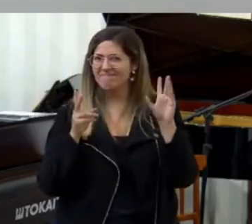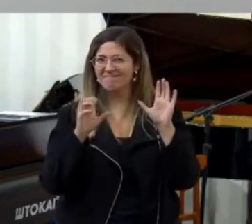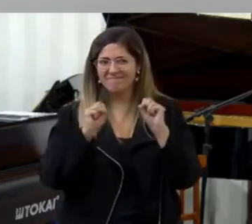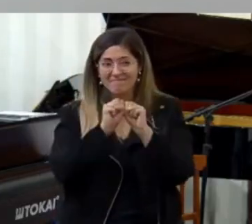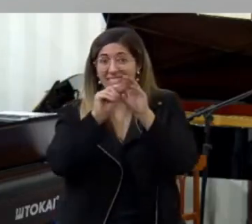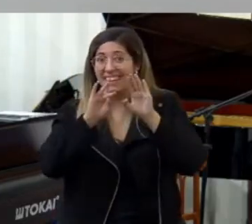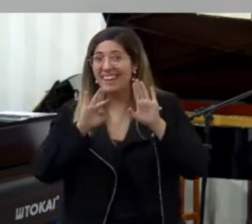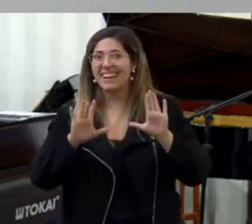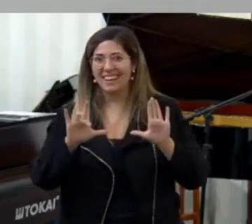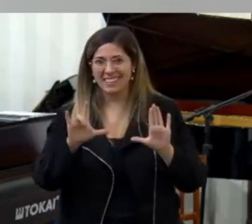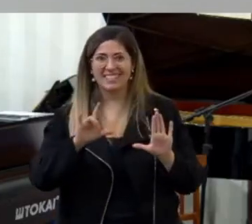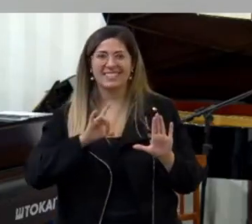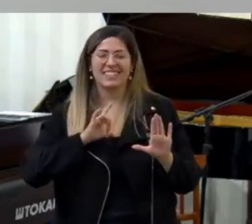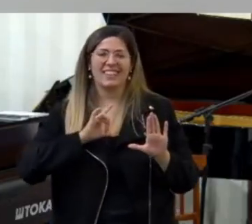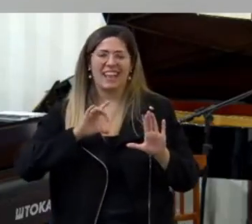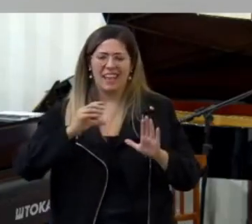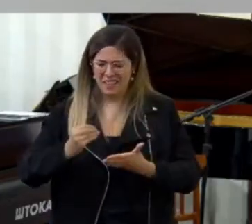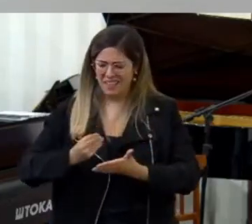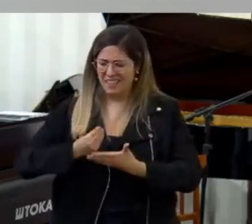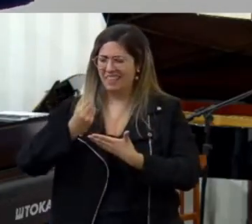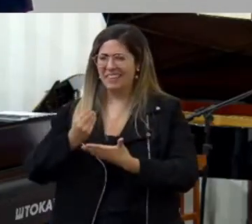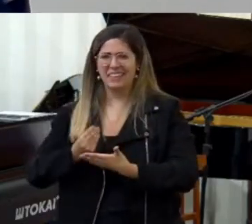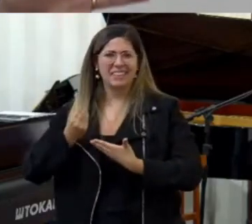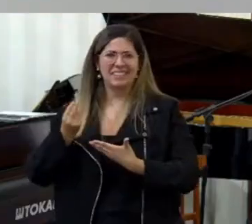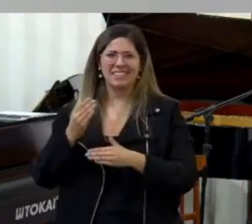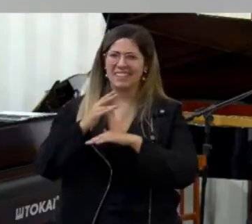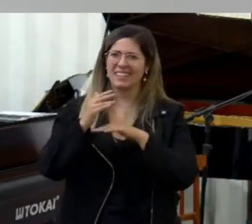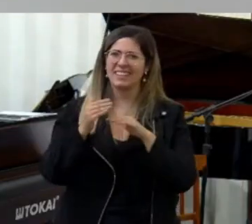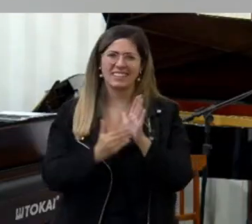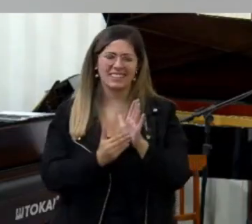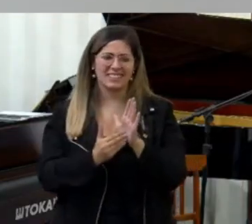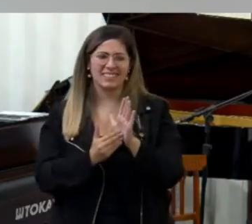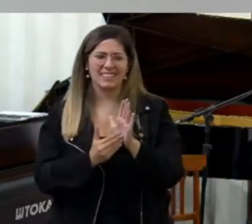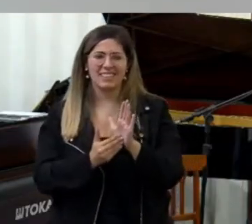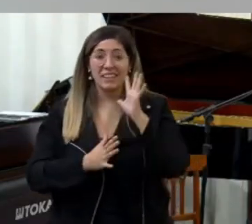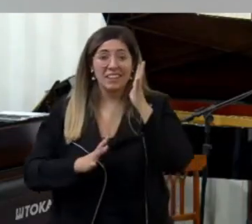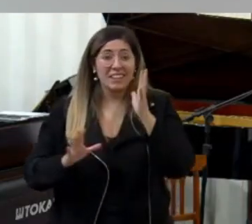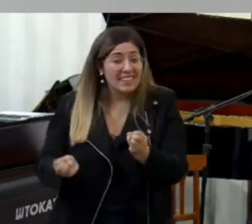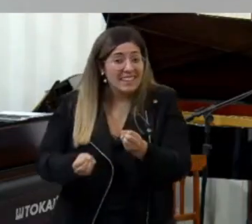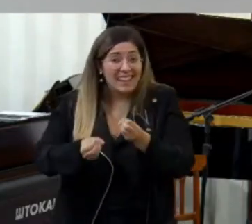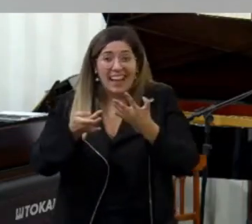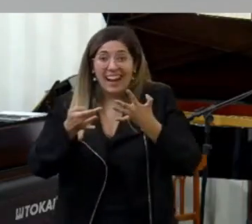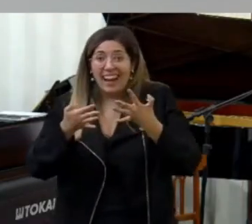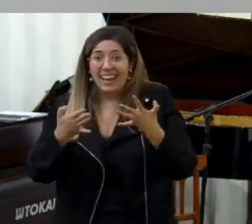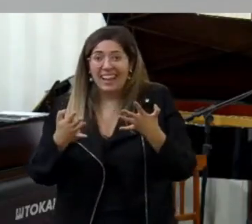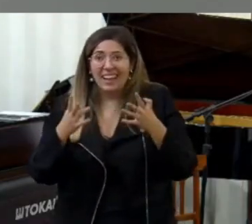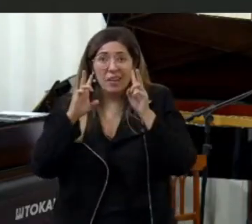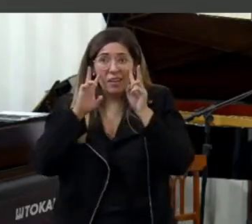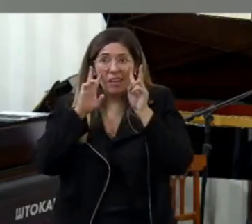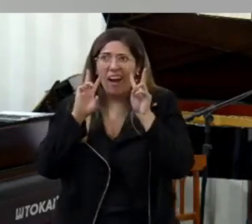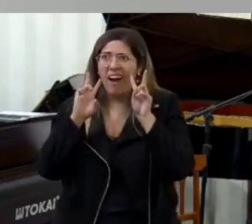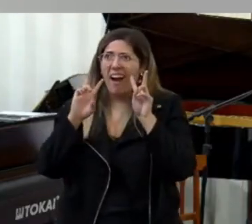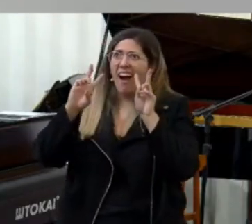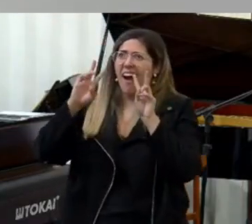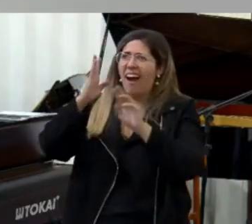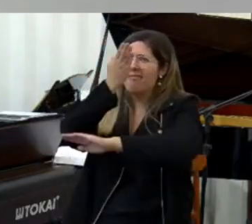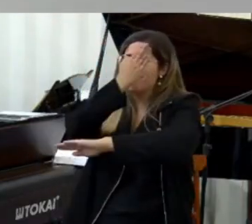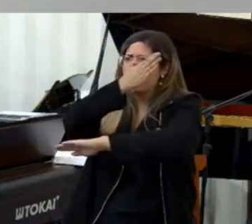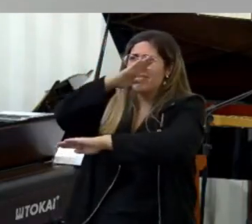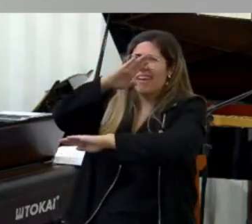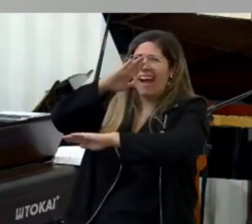Então, vivam para valer nesse maravilhoso lugar, mas ao olharem para aquela